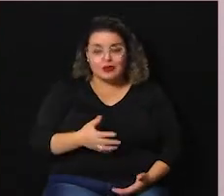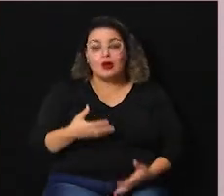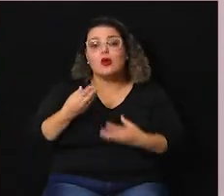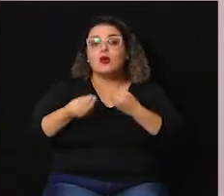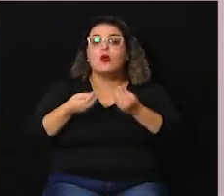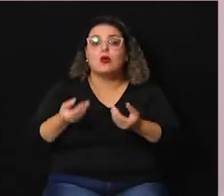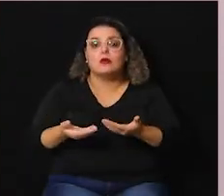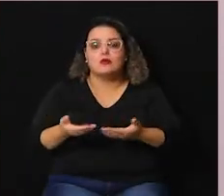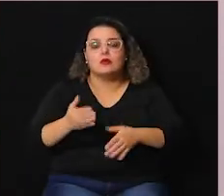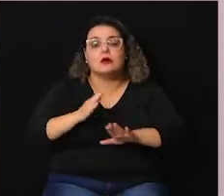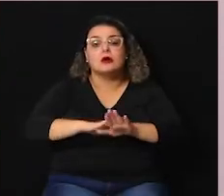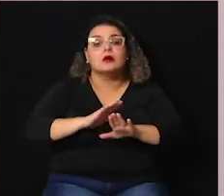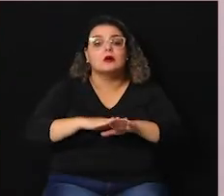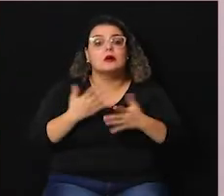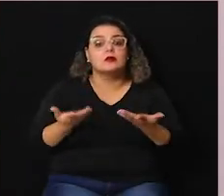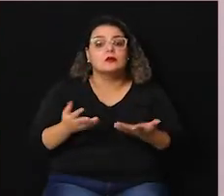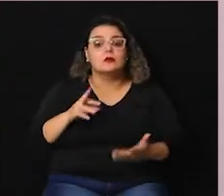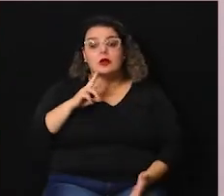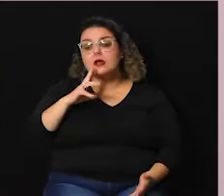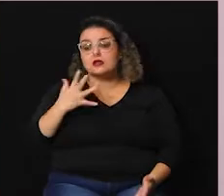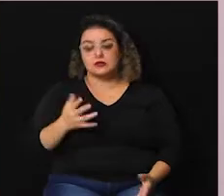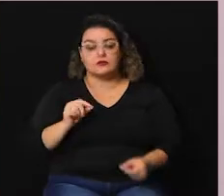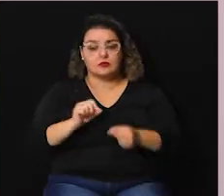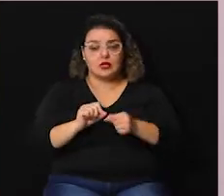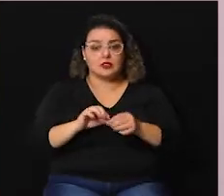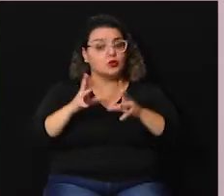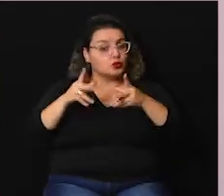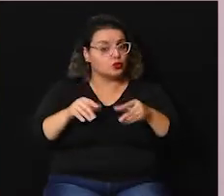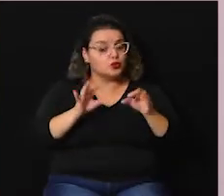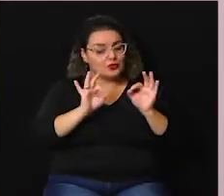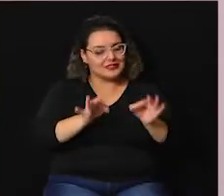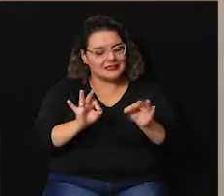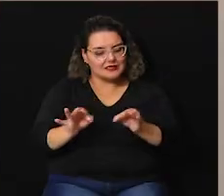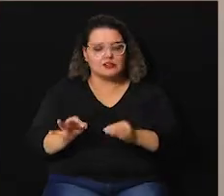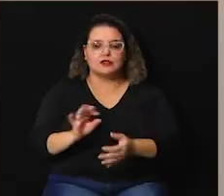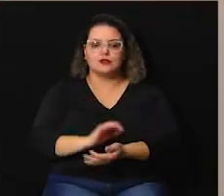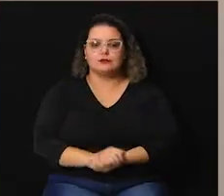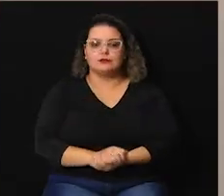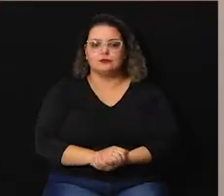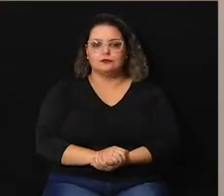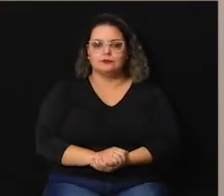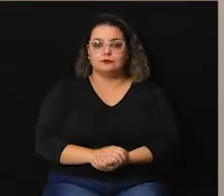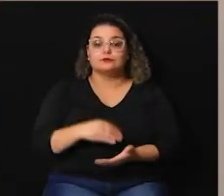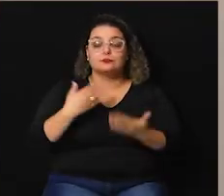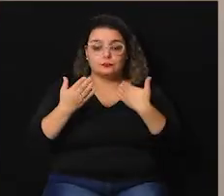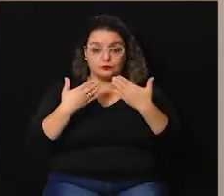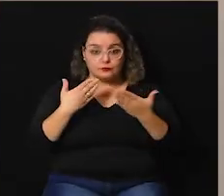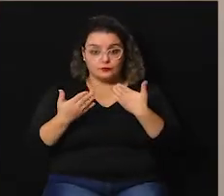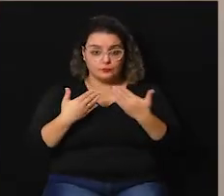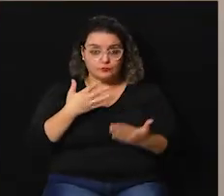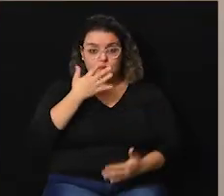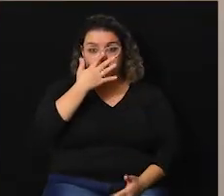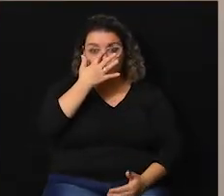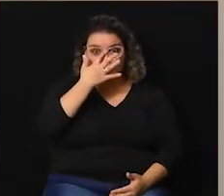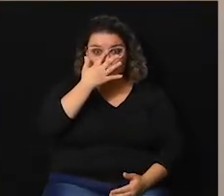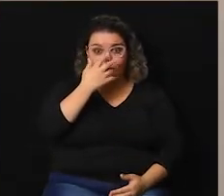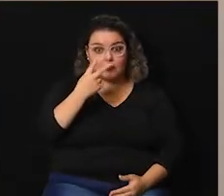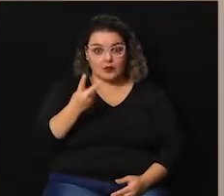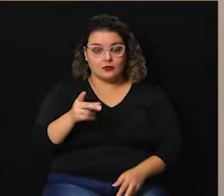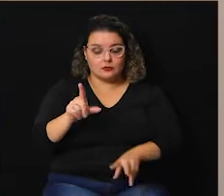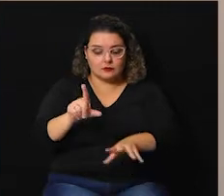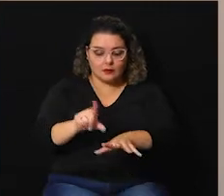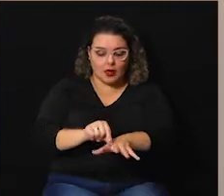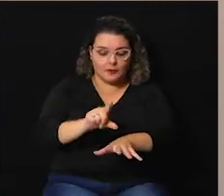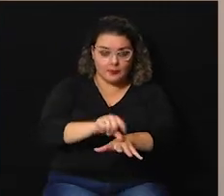na prática? Quando que vem esse resultado fazendo tudo certinho? Então, como nós já conversamos, existem duas